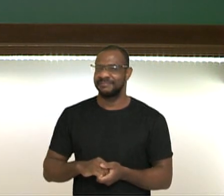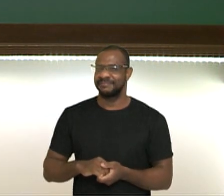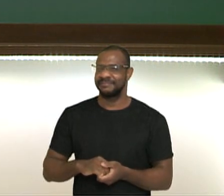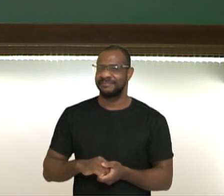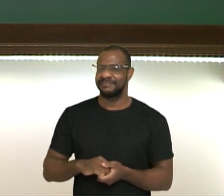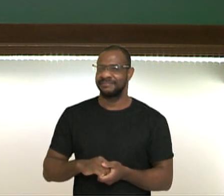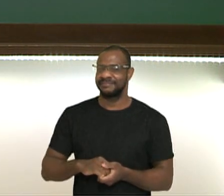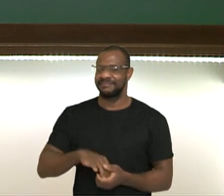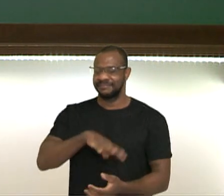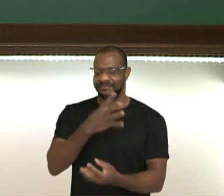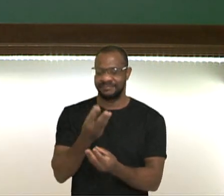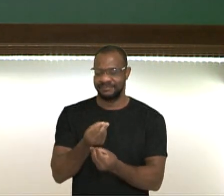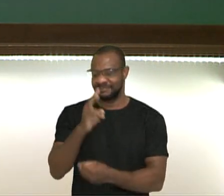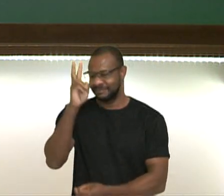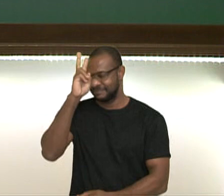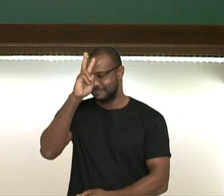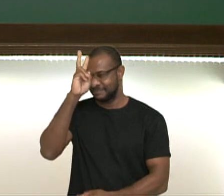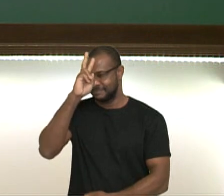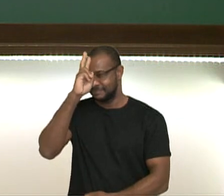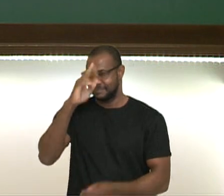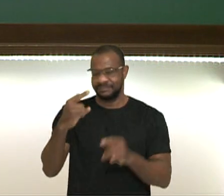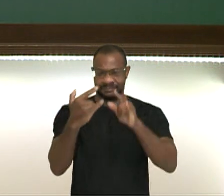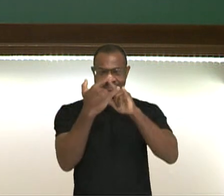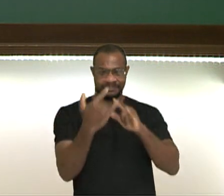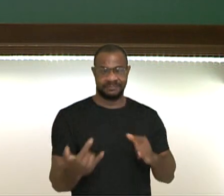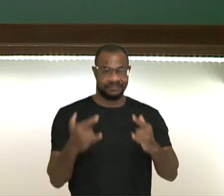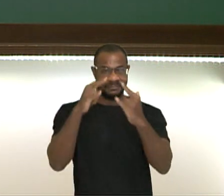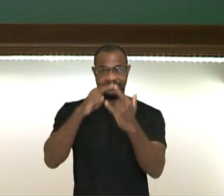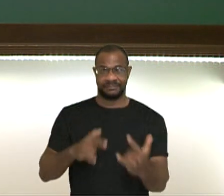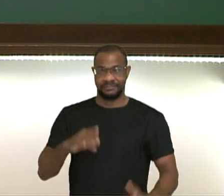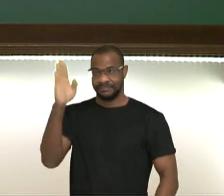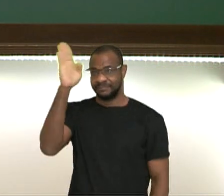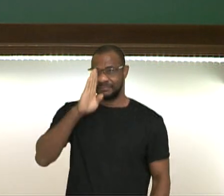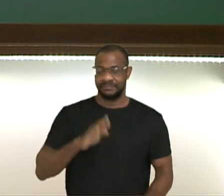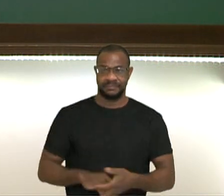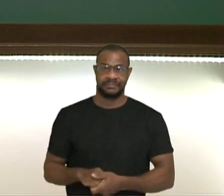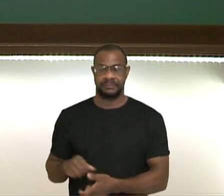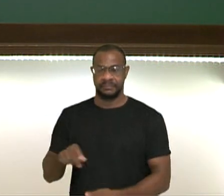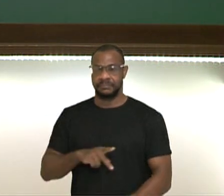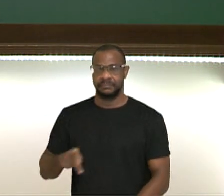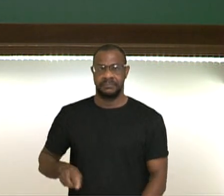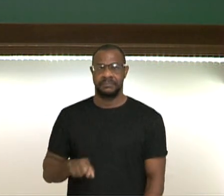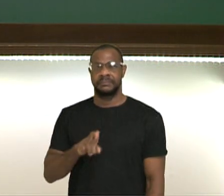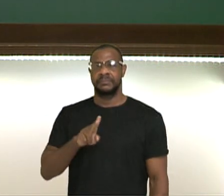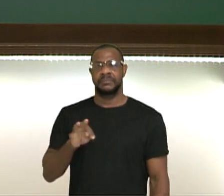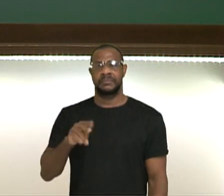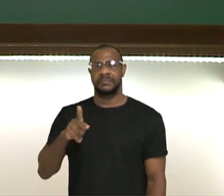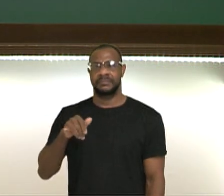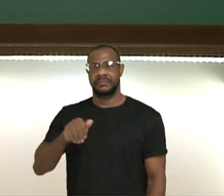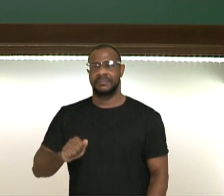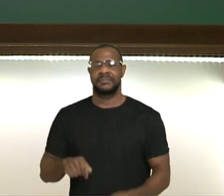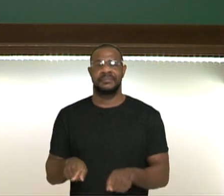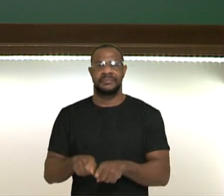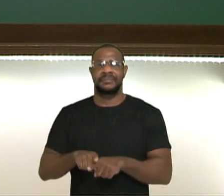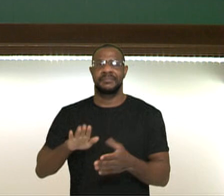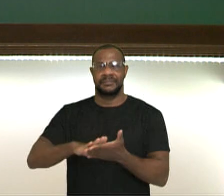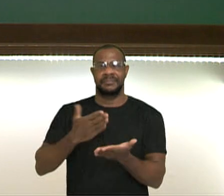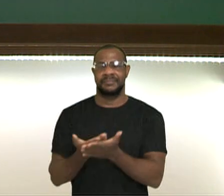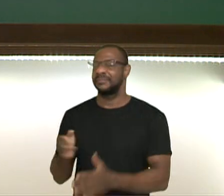Estão preparados? Prof. Rutinei aqui com vocês e o nosso querido intérprete Val aqui com a gente. Tudo bom,